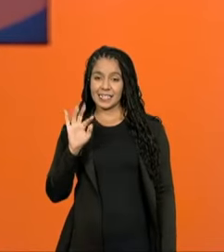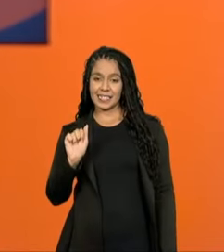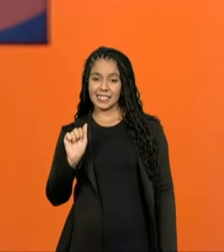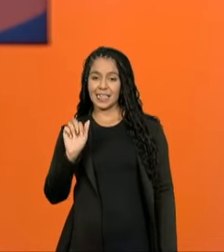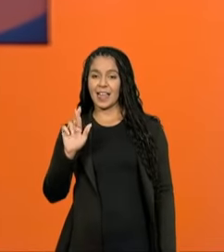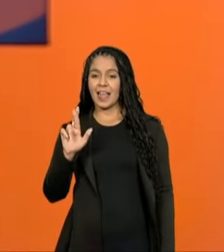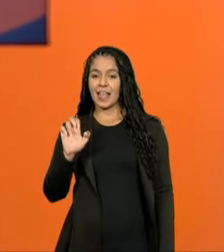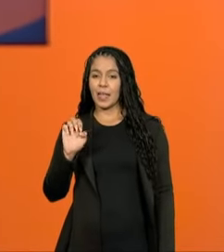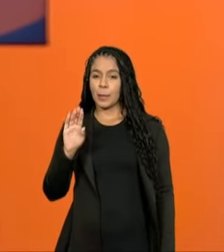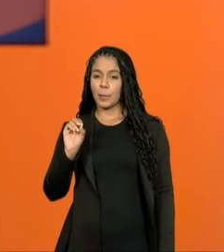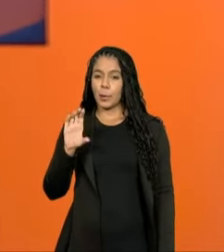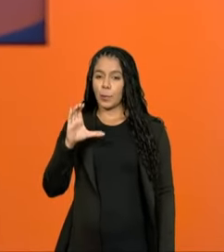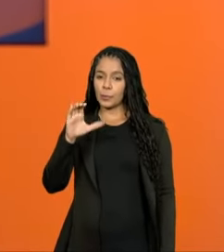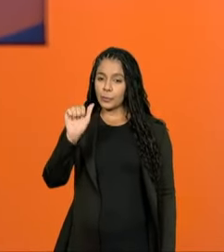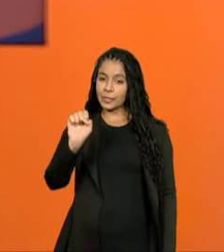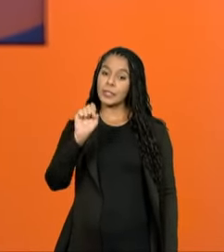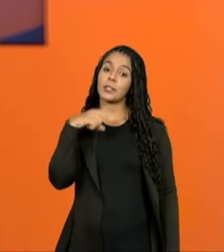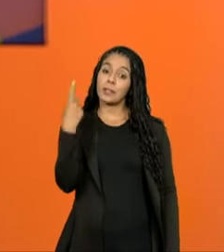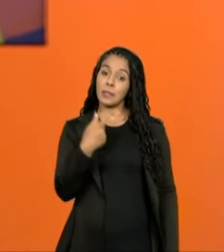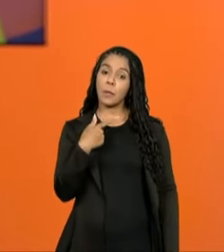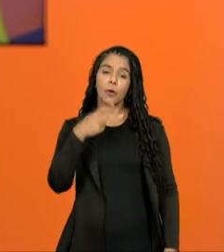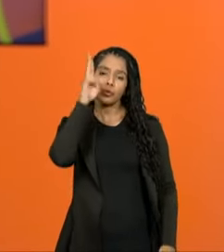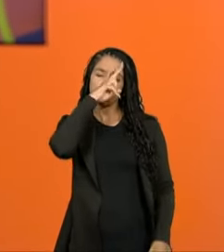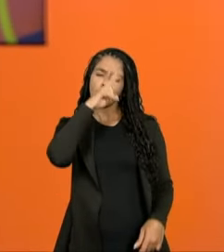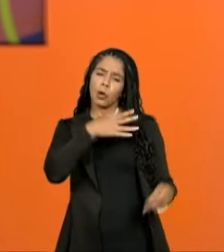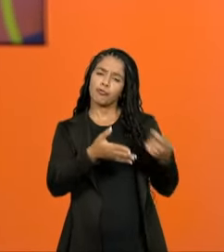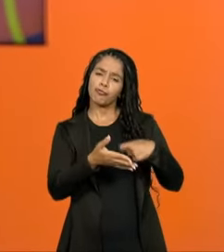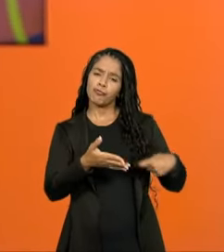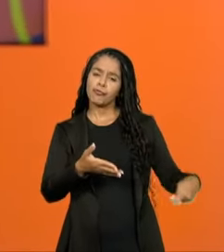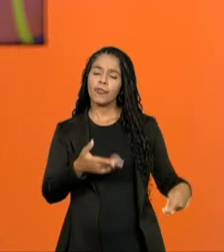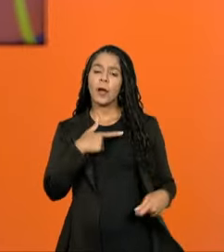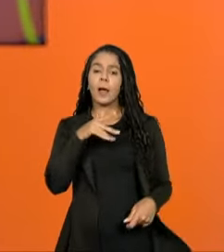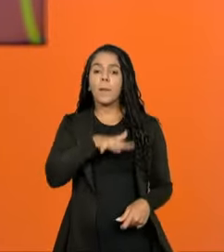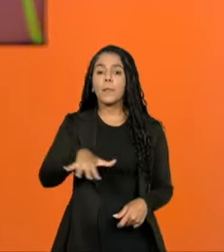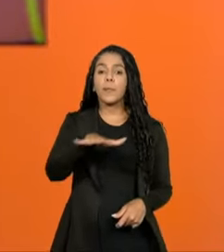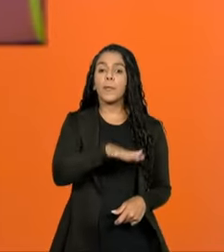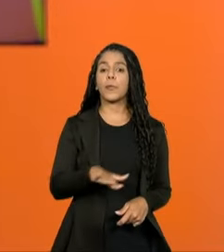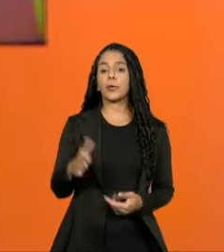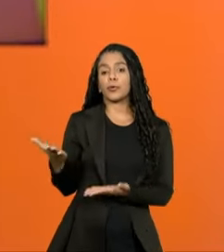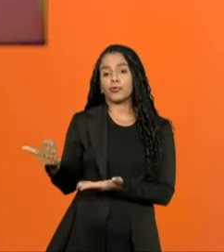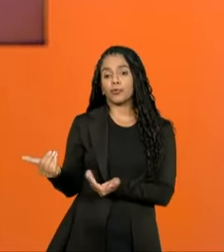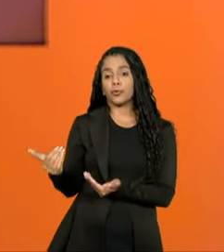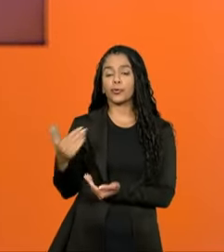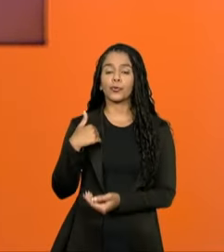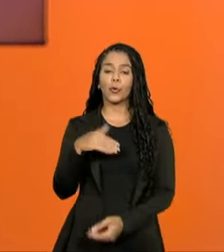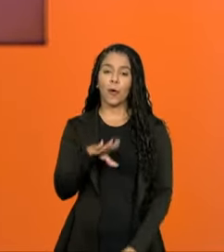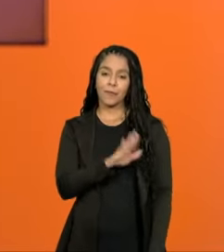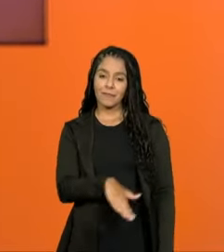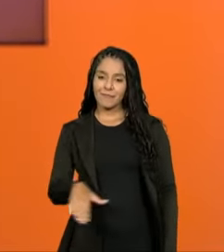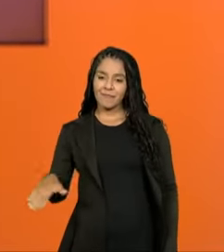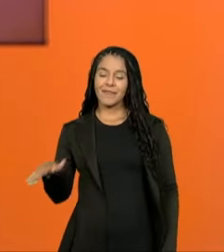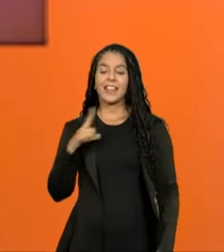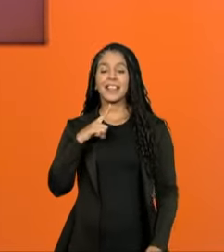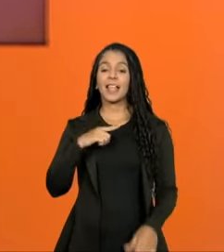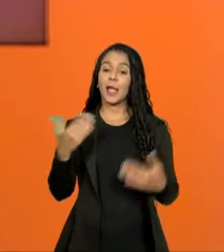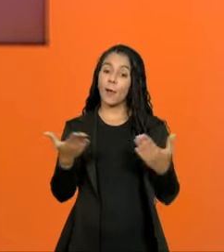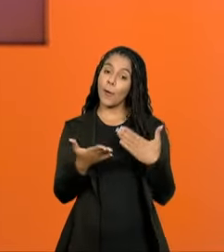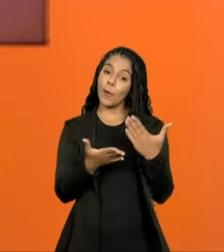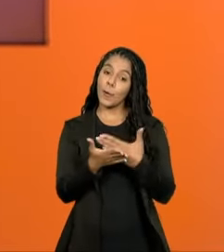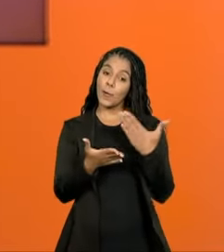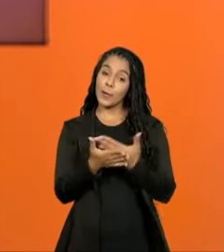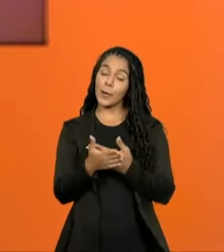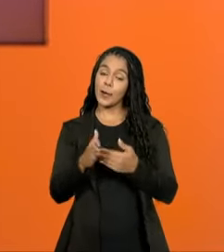tantas histórias escritas para um público infanto-juvenil com sucesso avassalador, tem agora o primeiro livro dedicado à